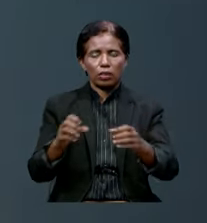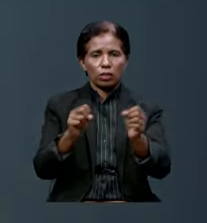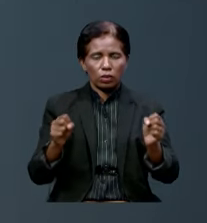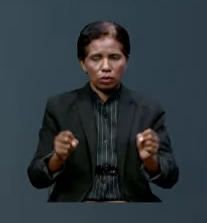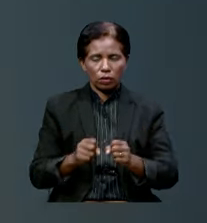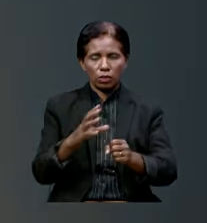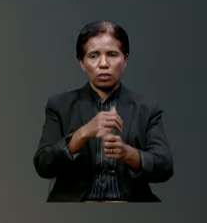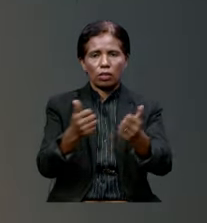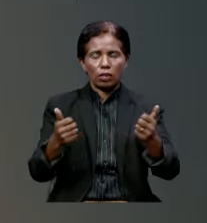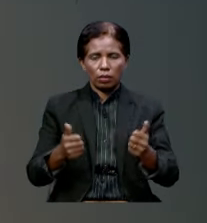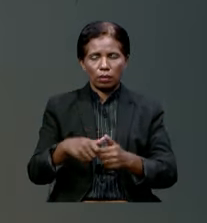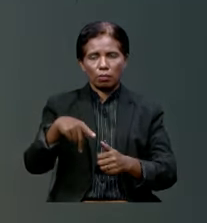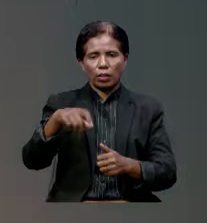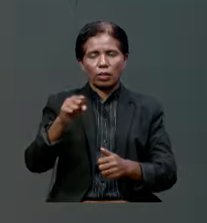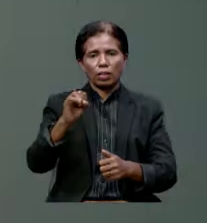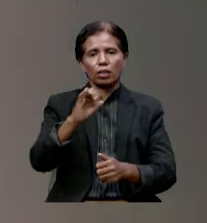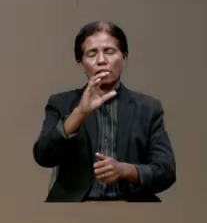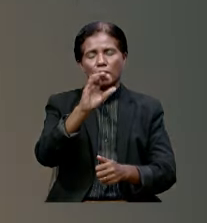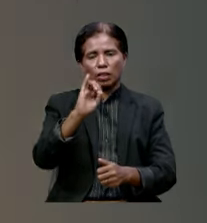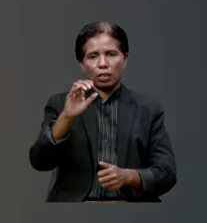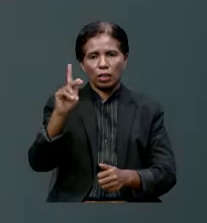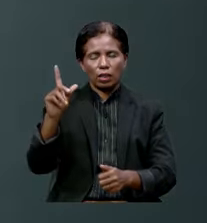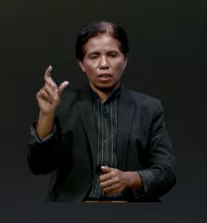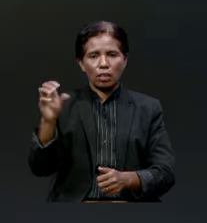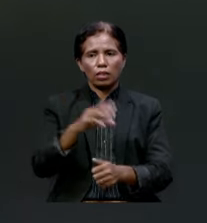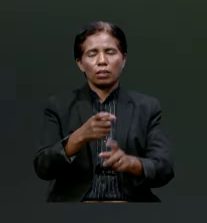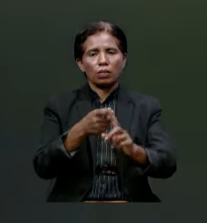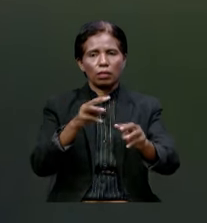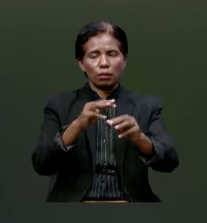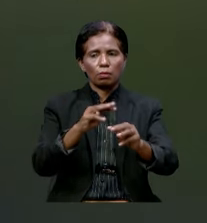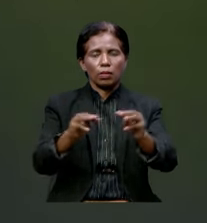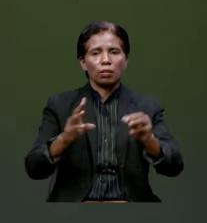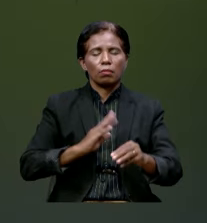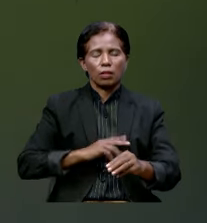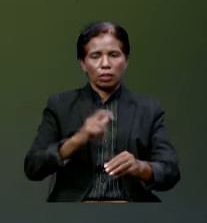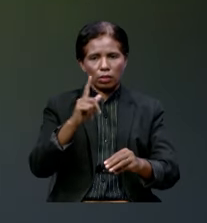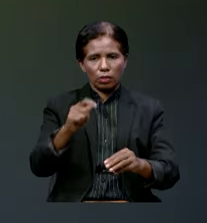Arte Marciais PSAT no IQS, usi Município Manatuto Vila, onde